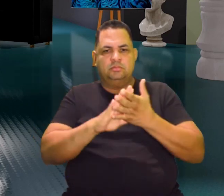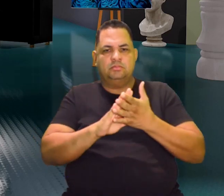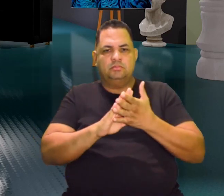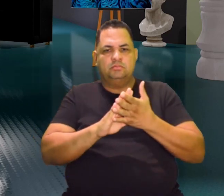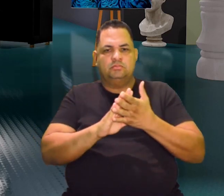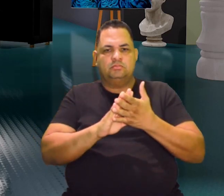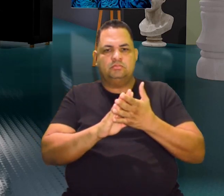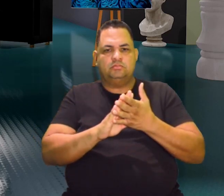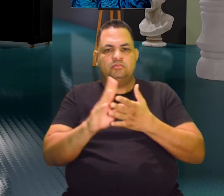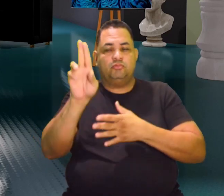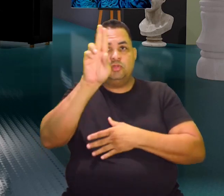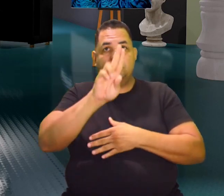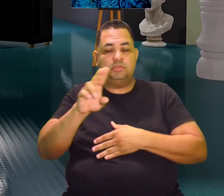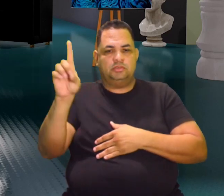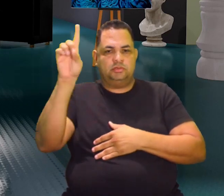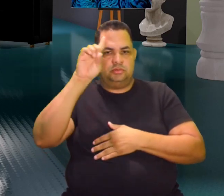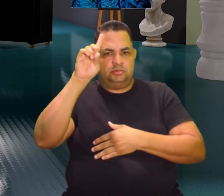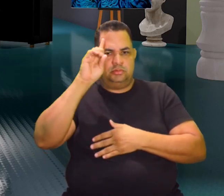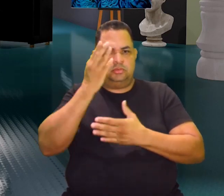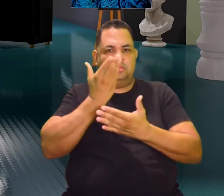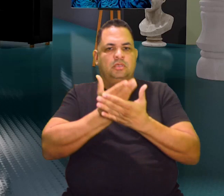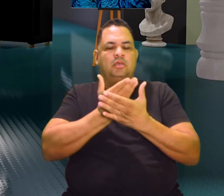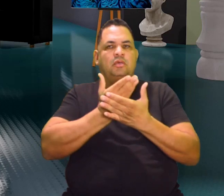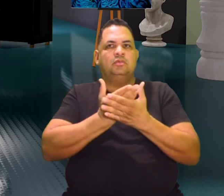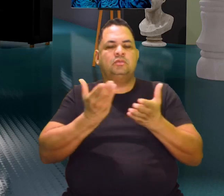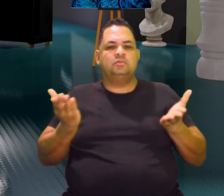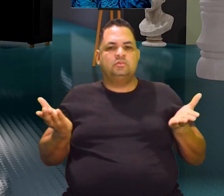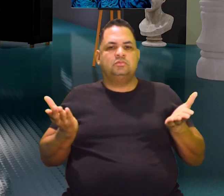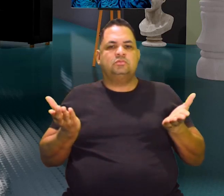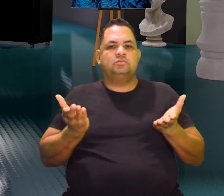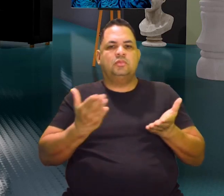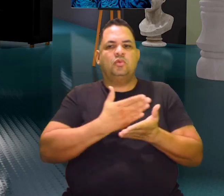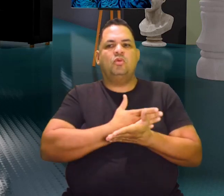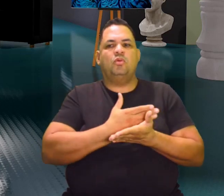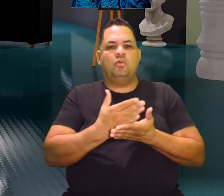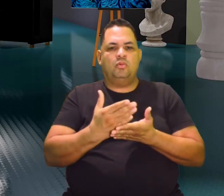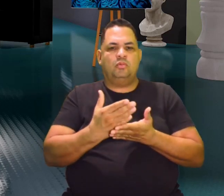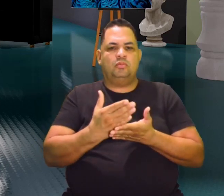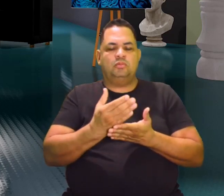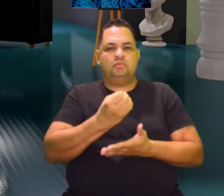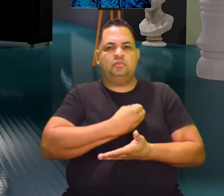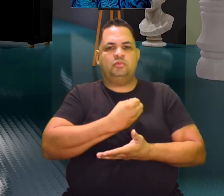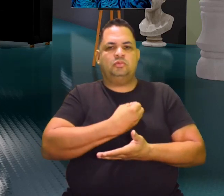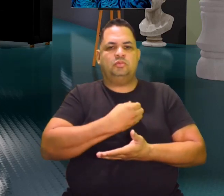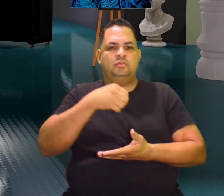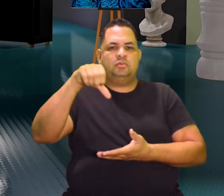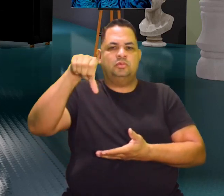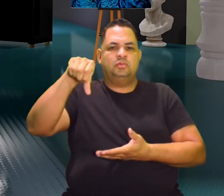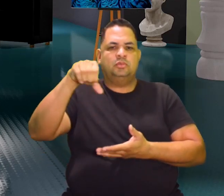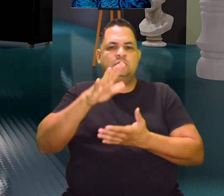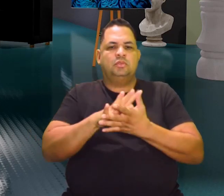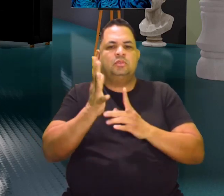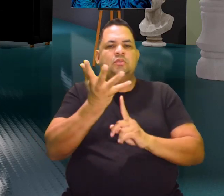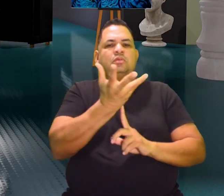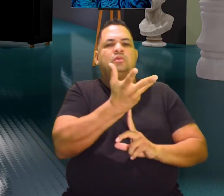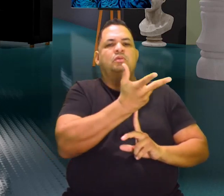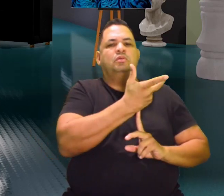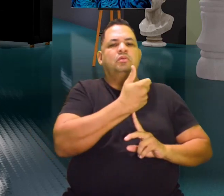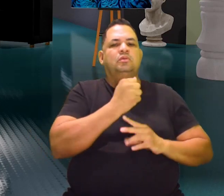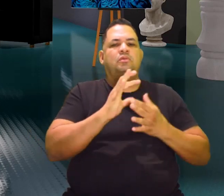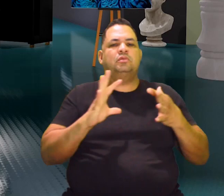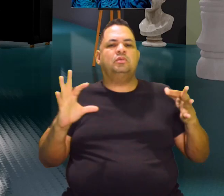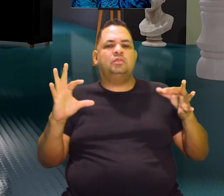seu cotidiano. Por exemplo, a aula que nós vamos iniciar é a aula 9, vamos falar de uma arte aí ligada a